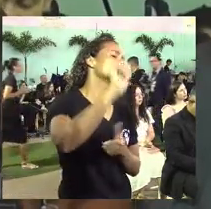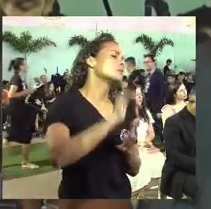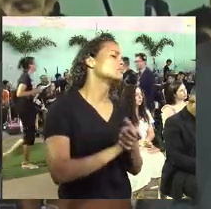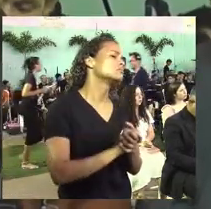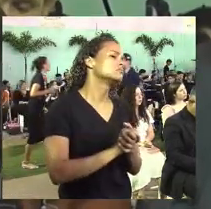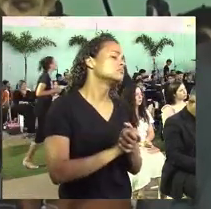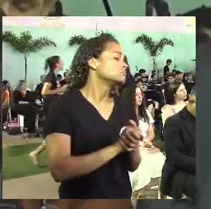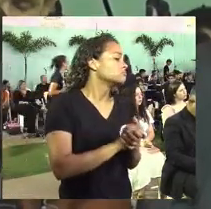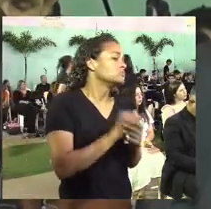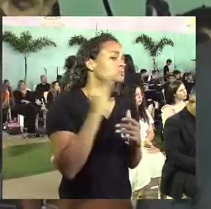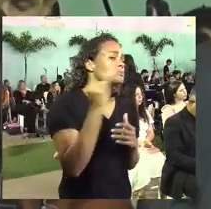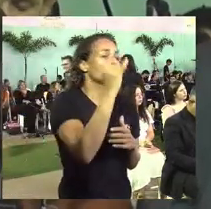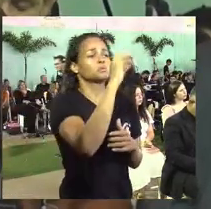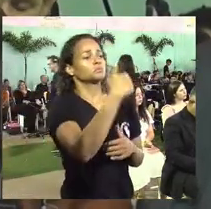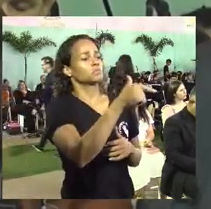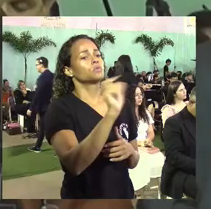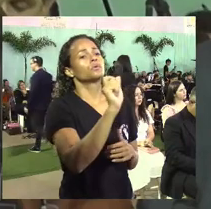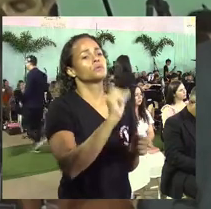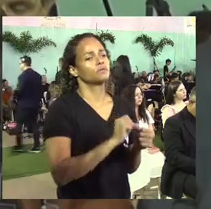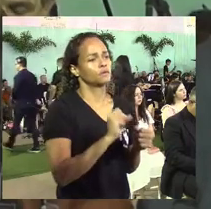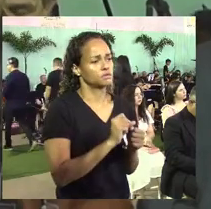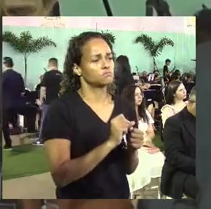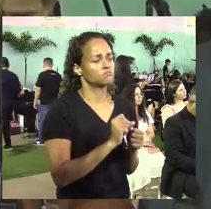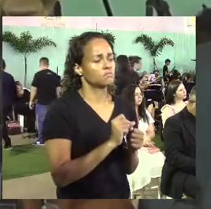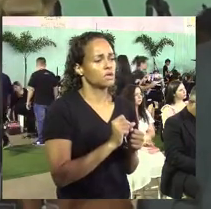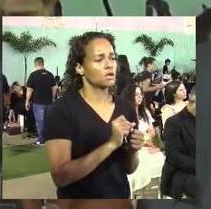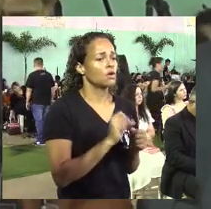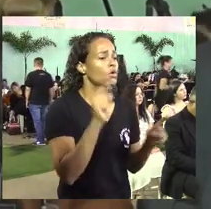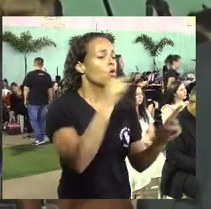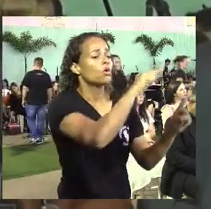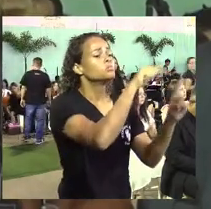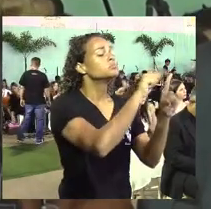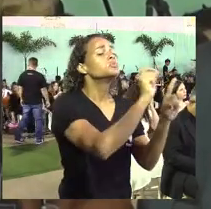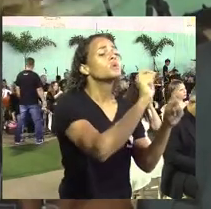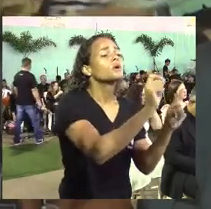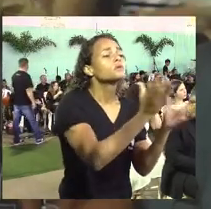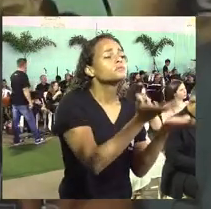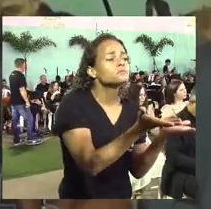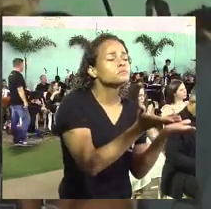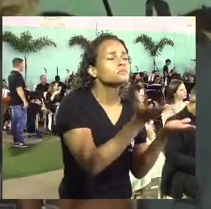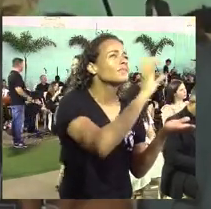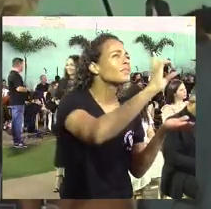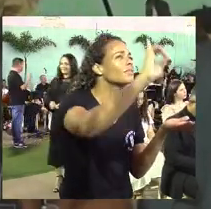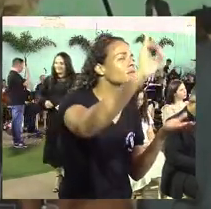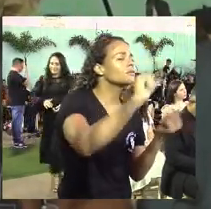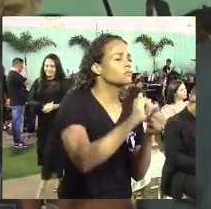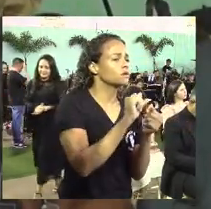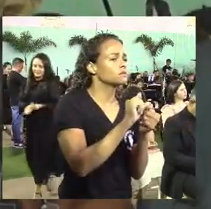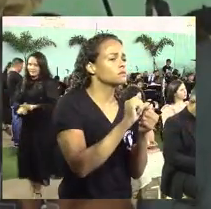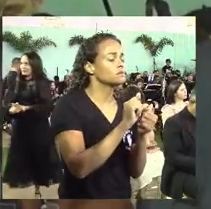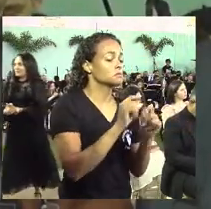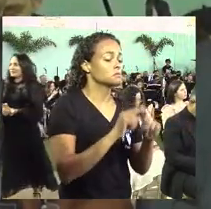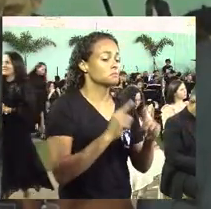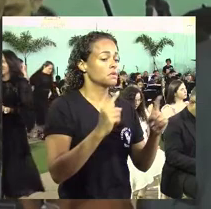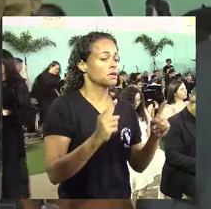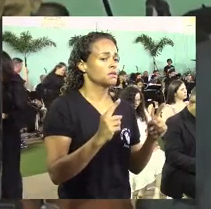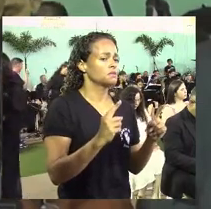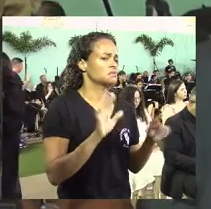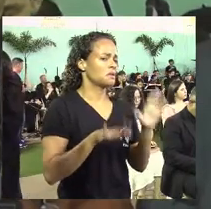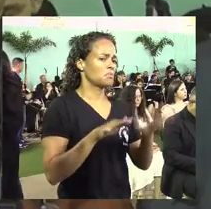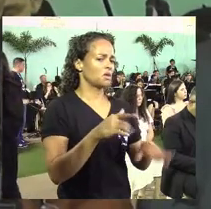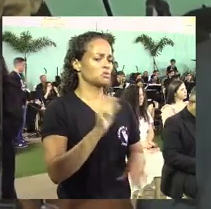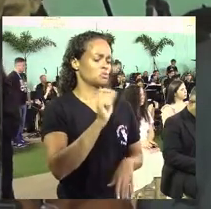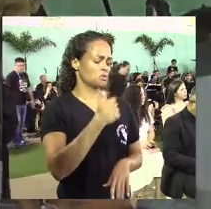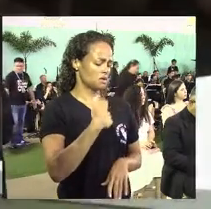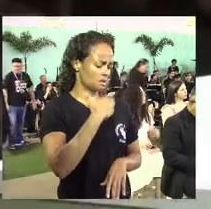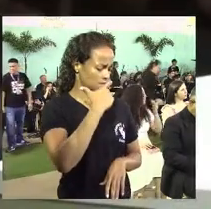através de Deus aí dá certo as circunstâncias não muda estão ali porém entre as circunstância e minha